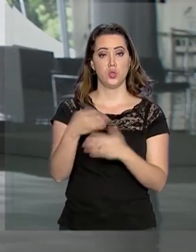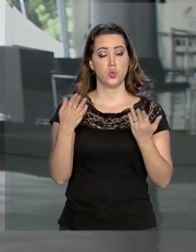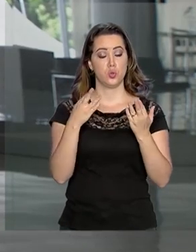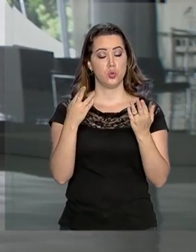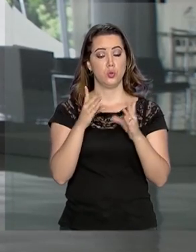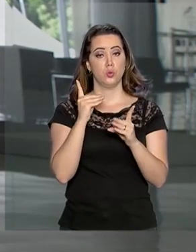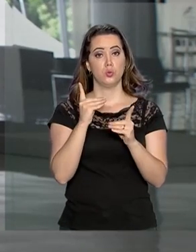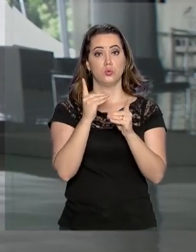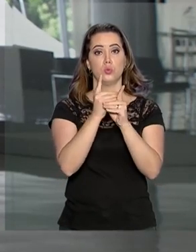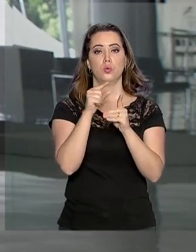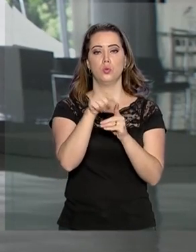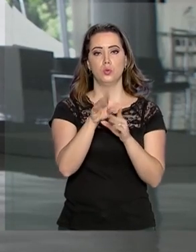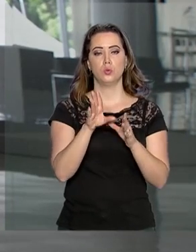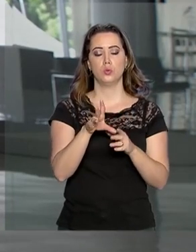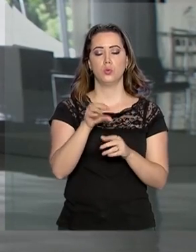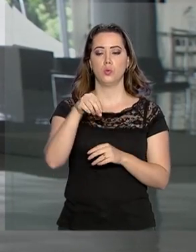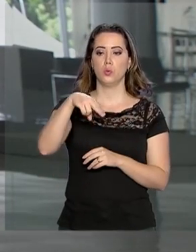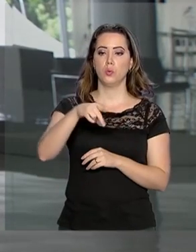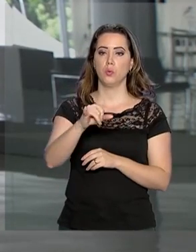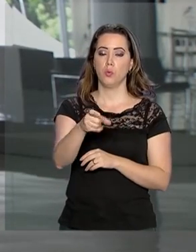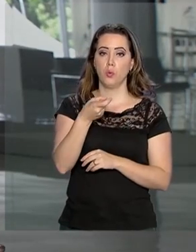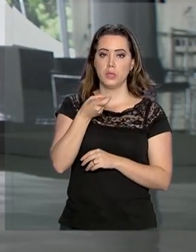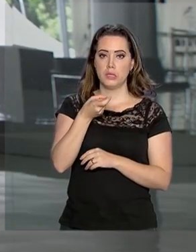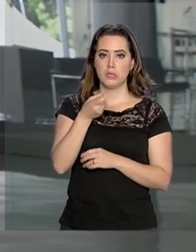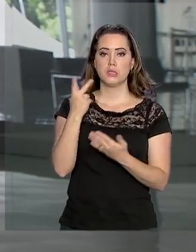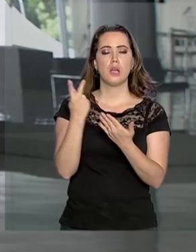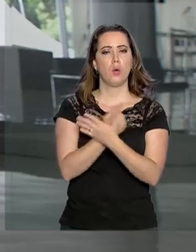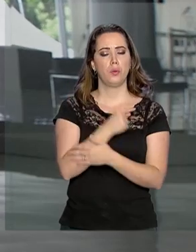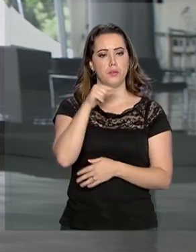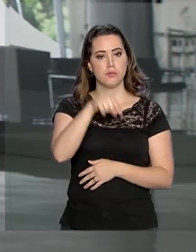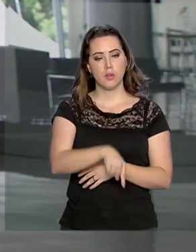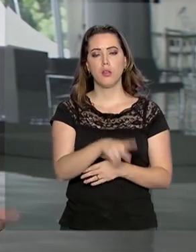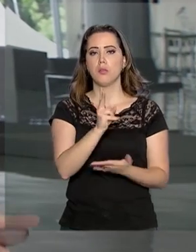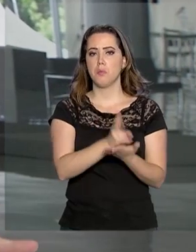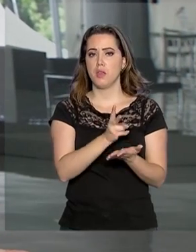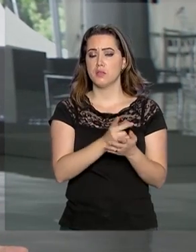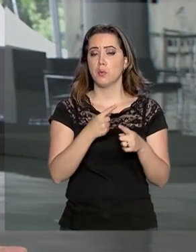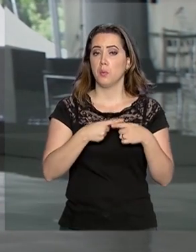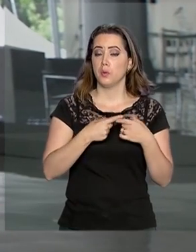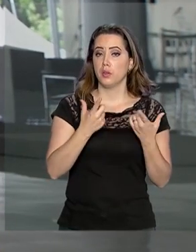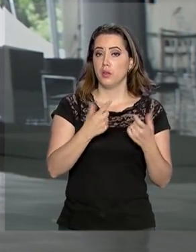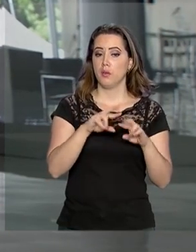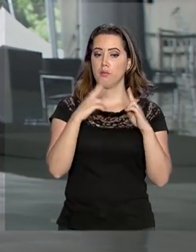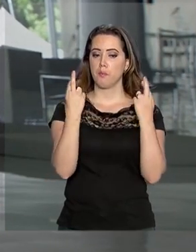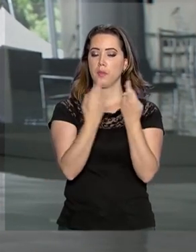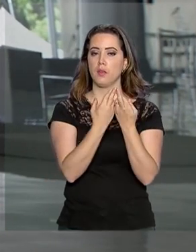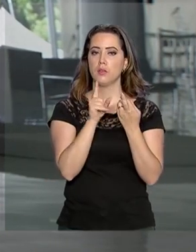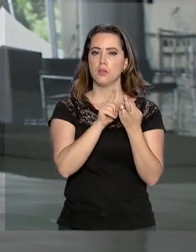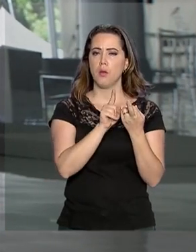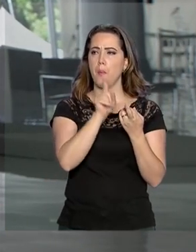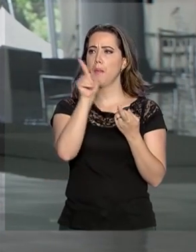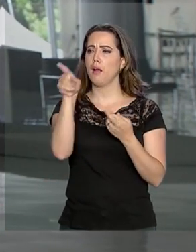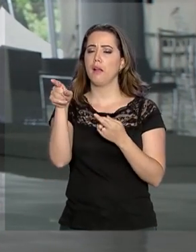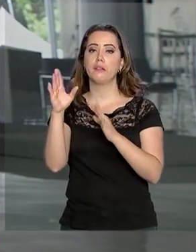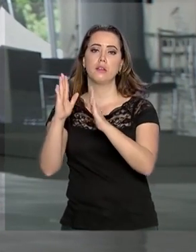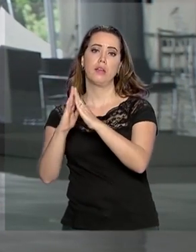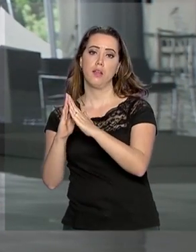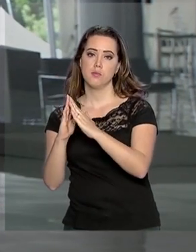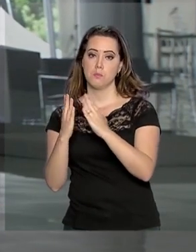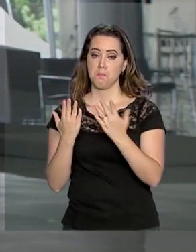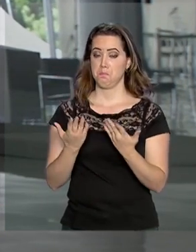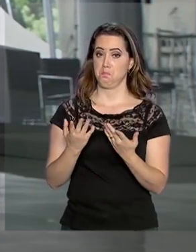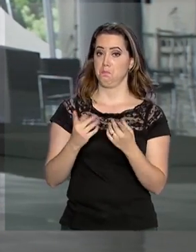ministro chefe da casa civil Onix lorenzoni seja realizada aqui mesmo isso porque essa reunião estava marcada lá no palácio do da